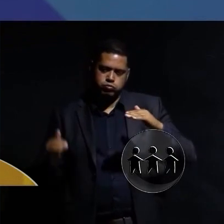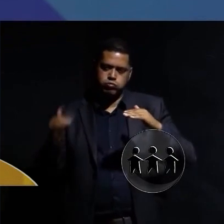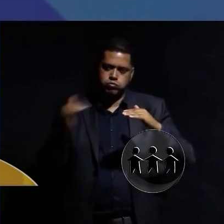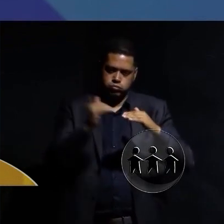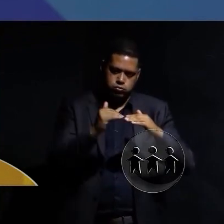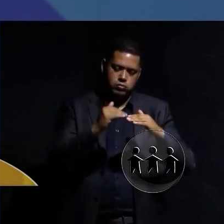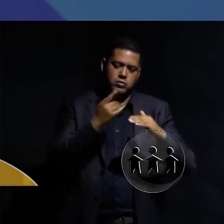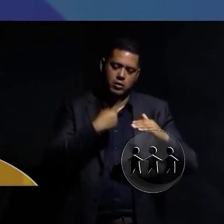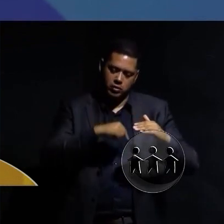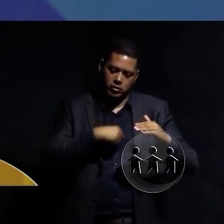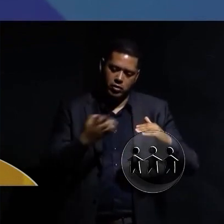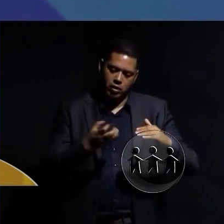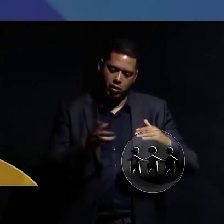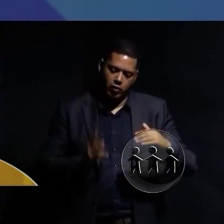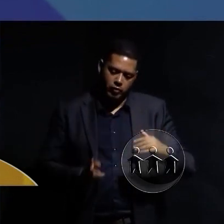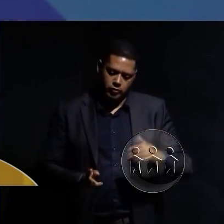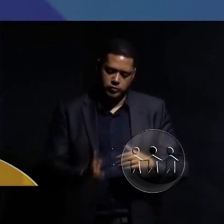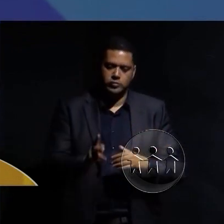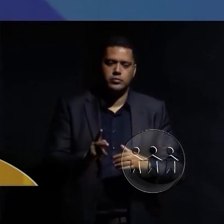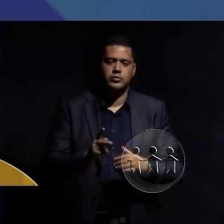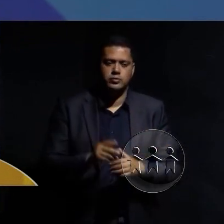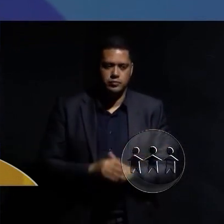continue existindo.